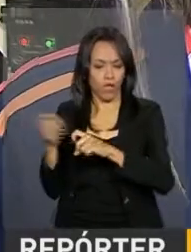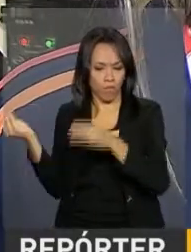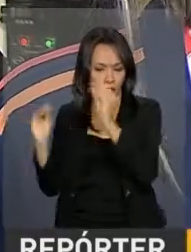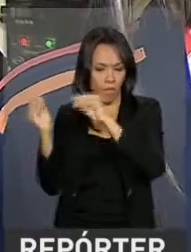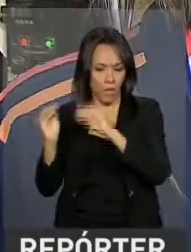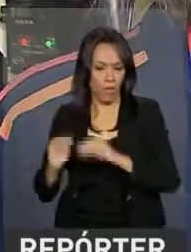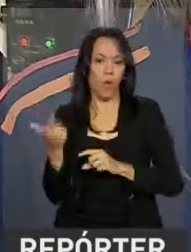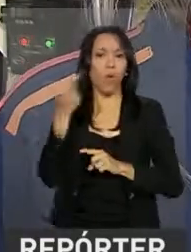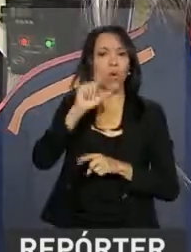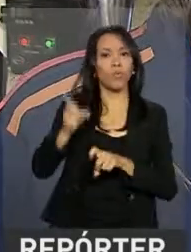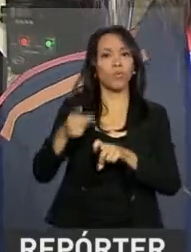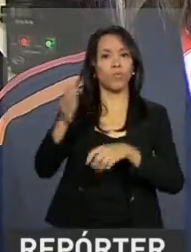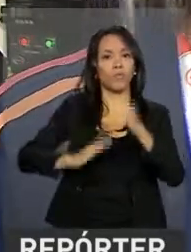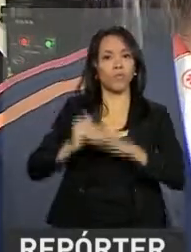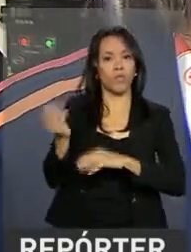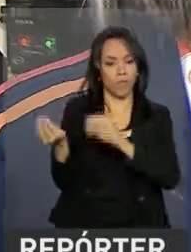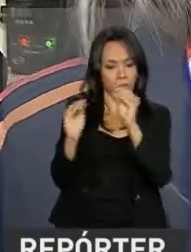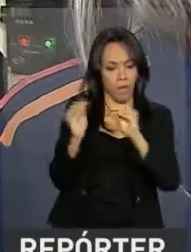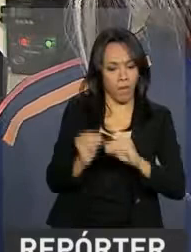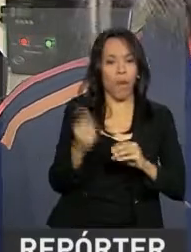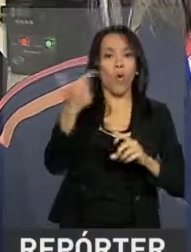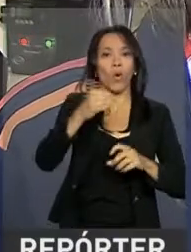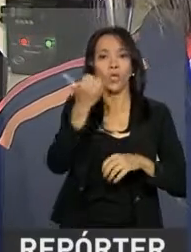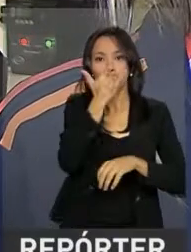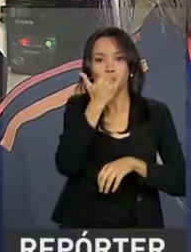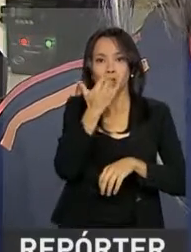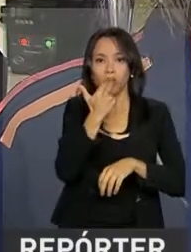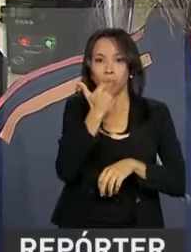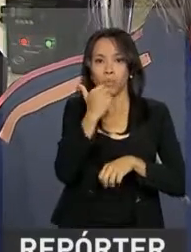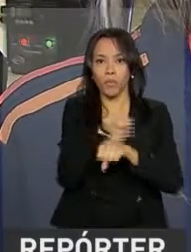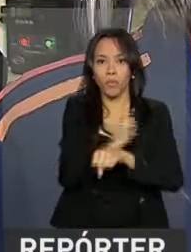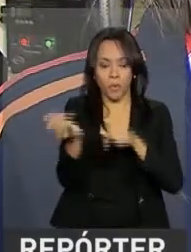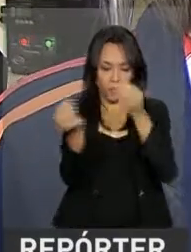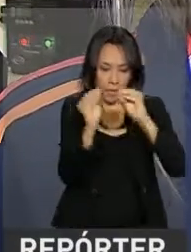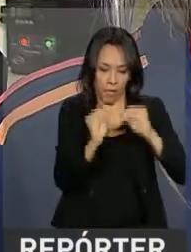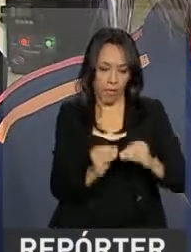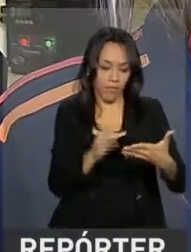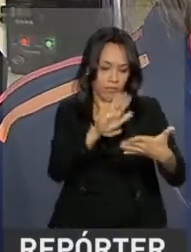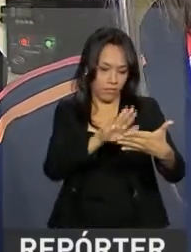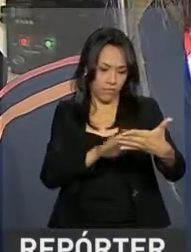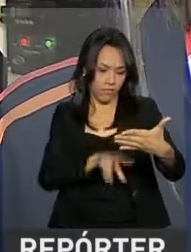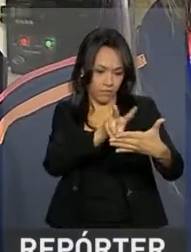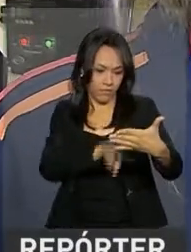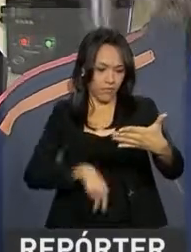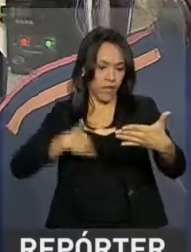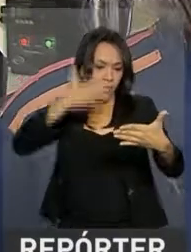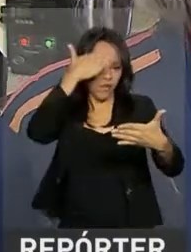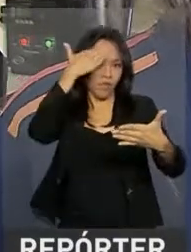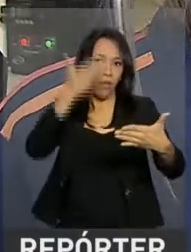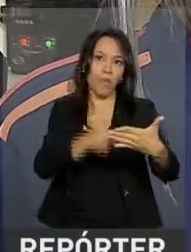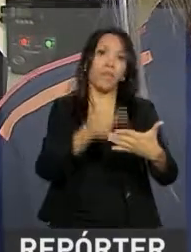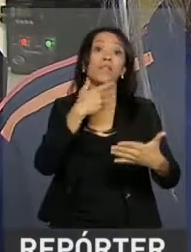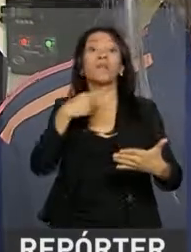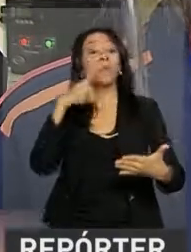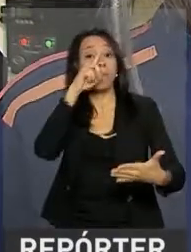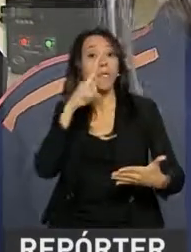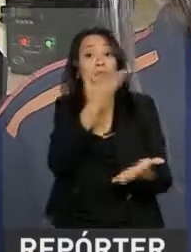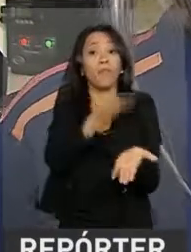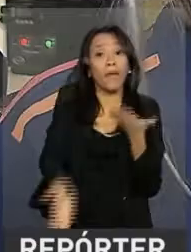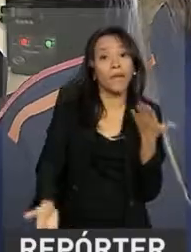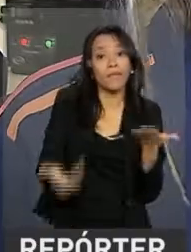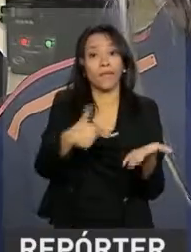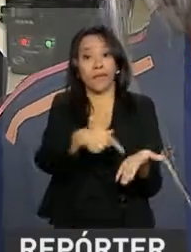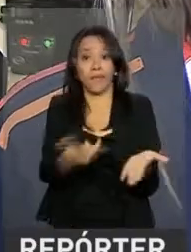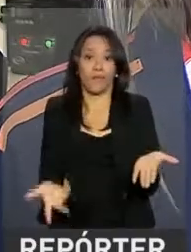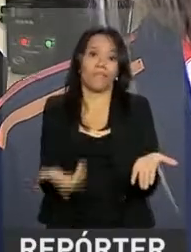físico fez nutricionista de uma forma mais rápida ea segurança também não tem esse risco de perder alguma parte do